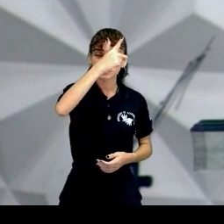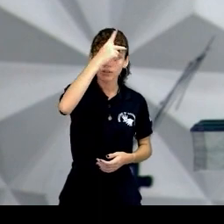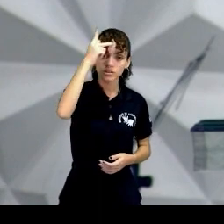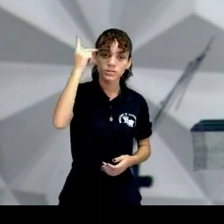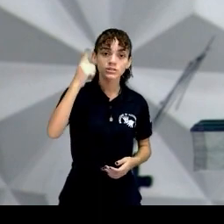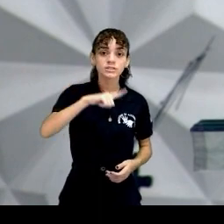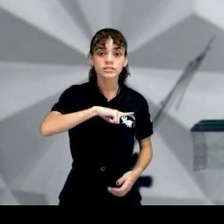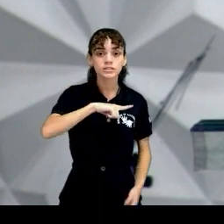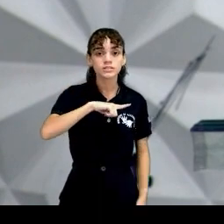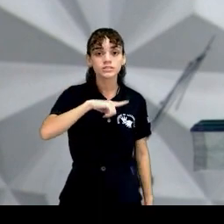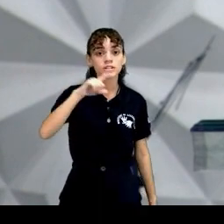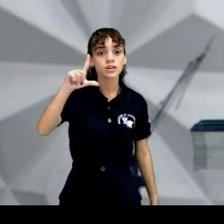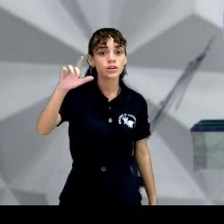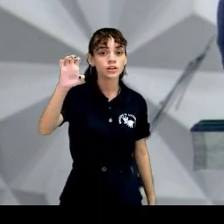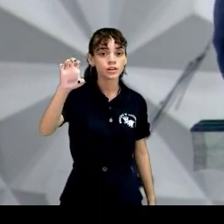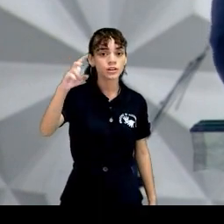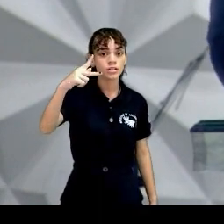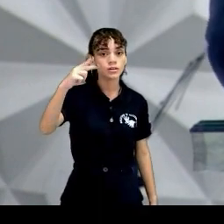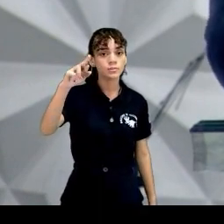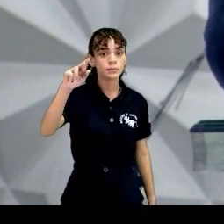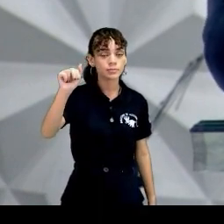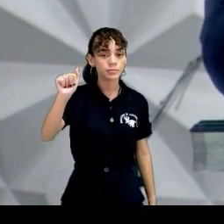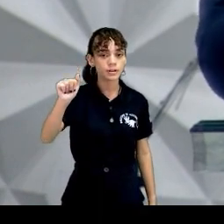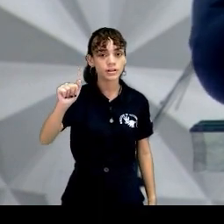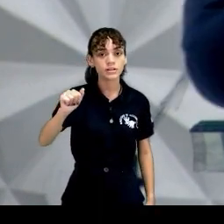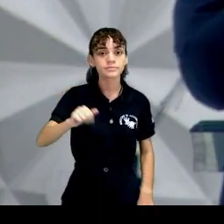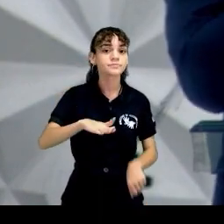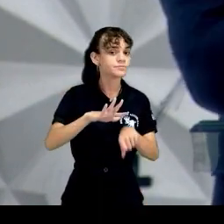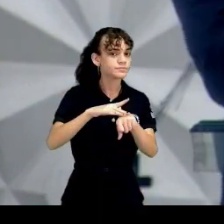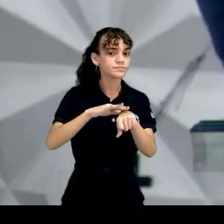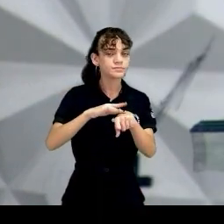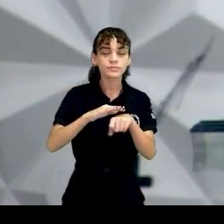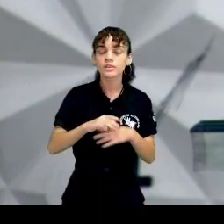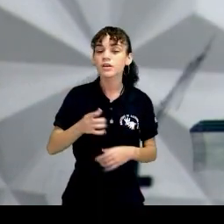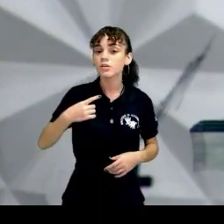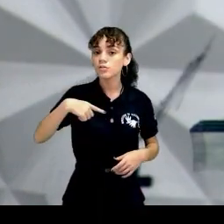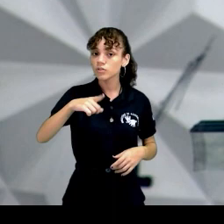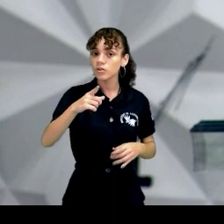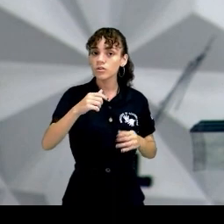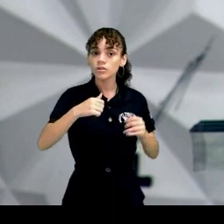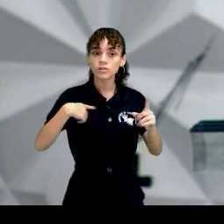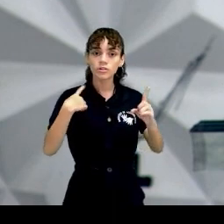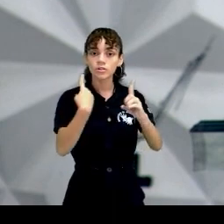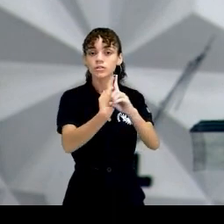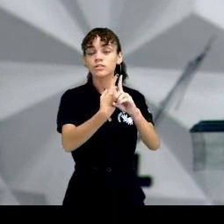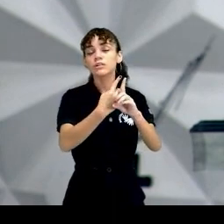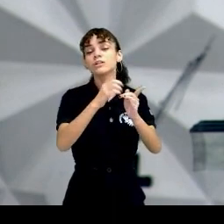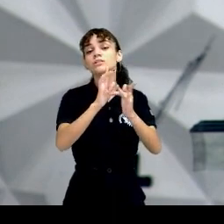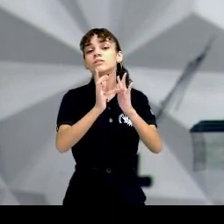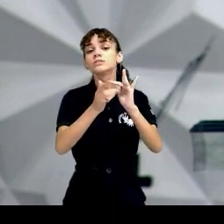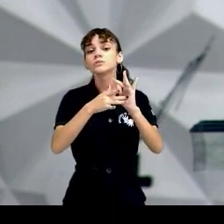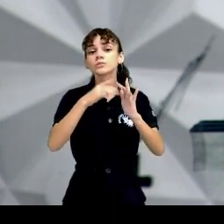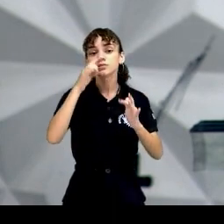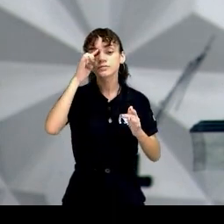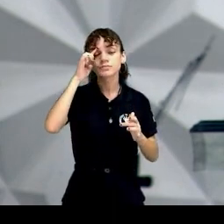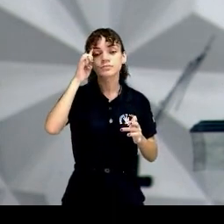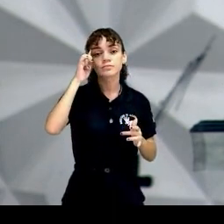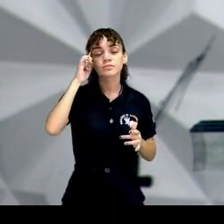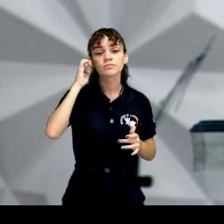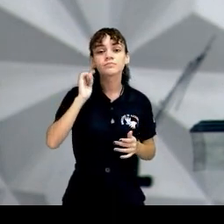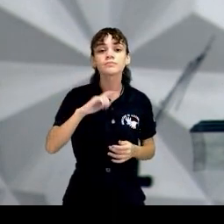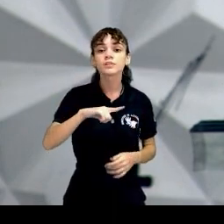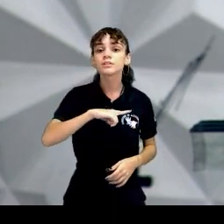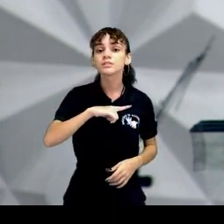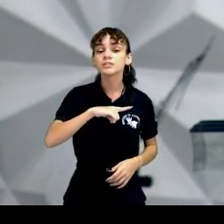necessidade, leprosos. E o vale dos leprosos, ele tinha a sua peculiaridade. Dizem os historiadores que